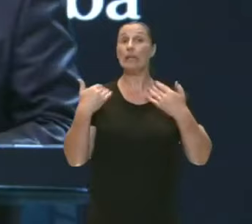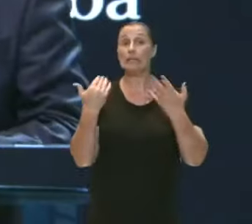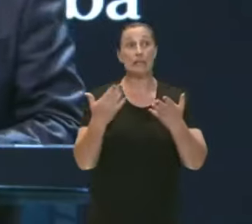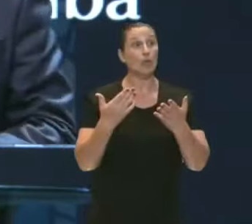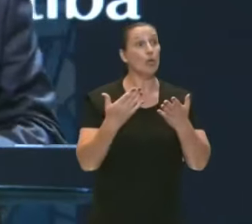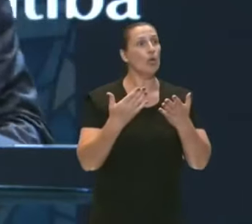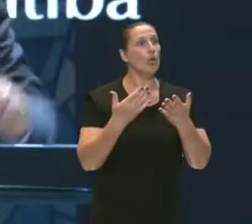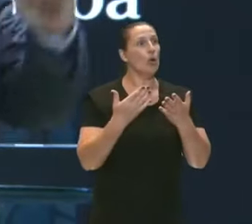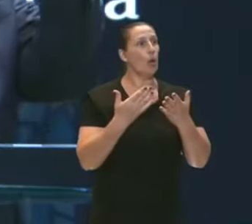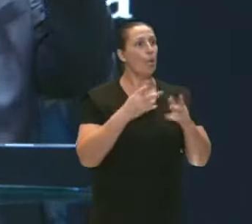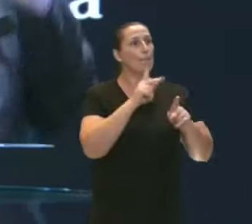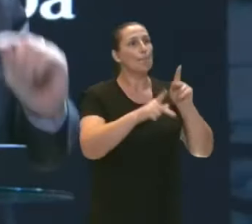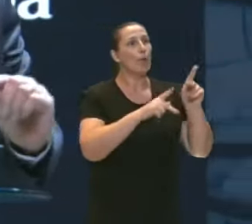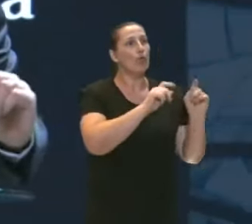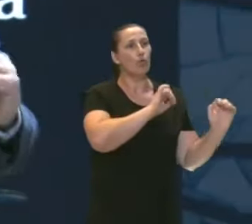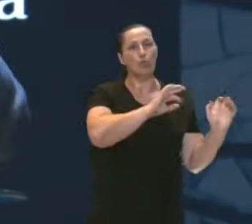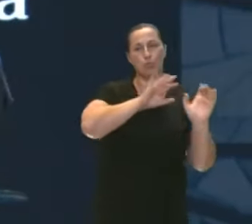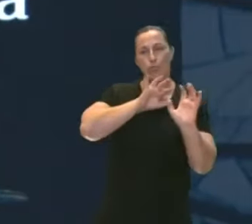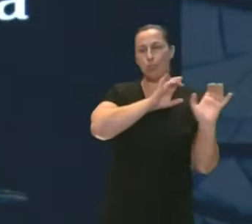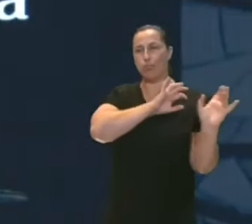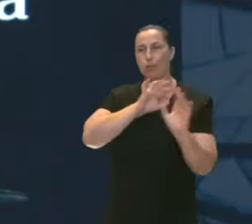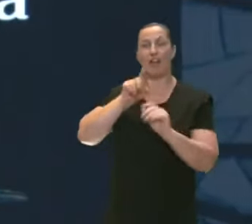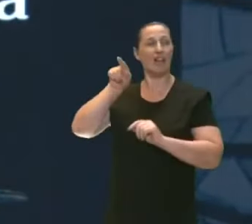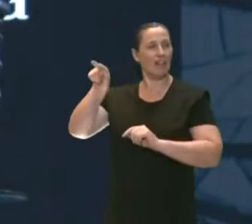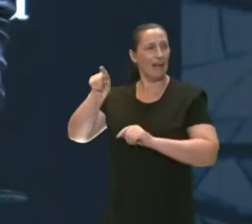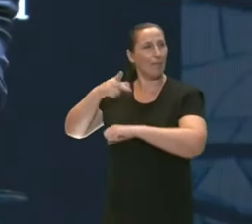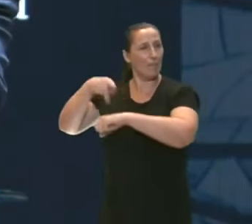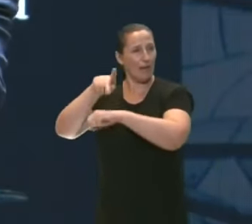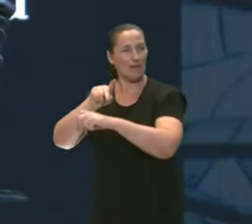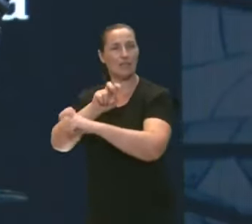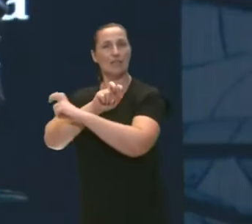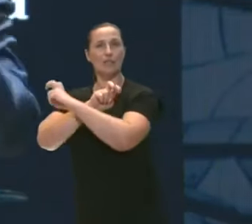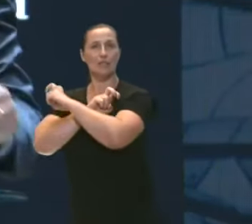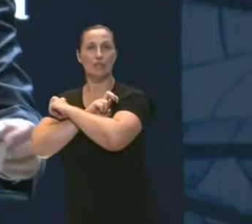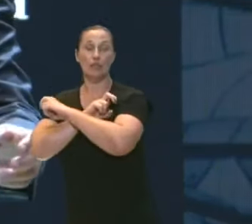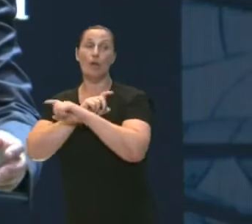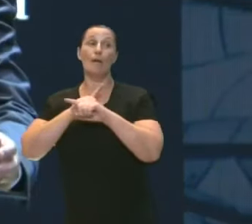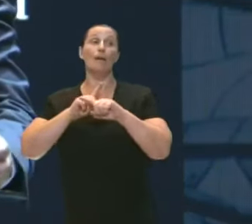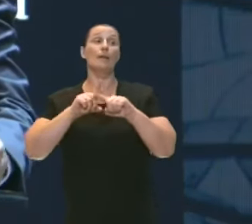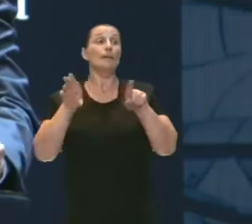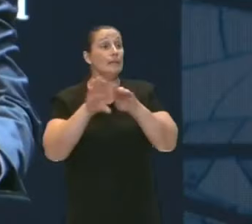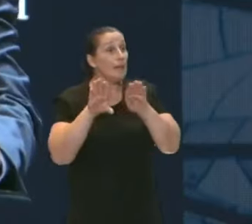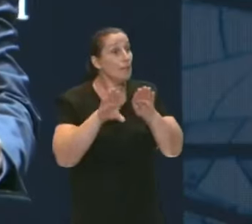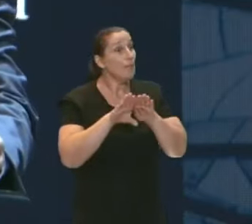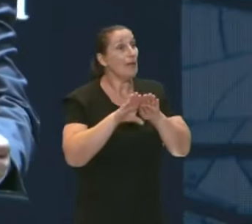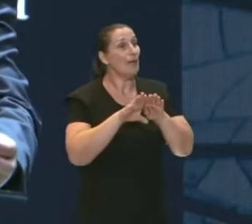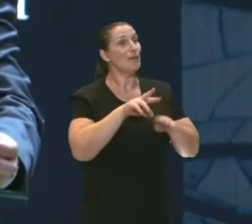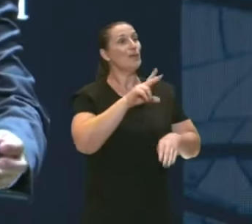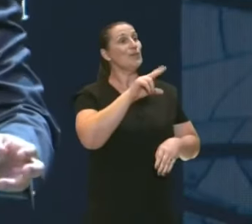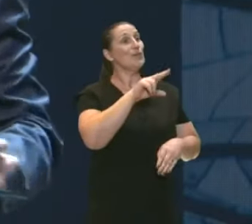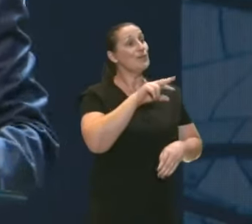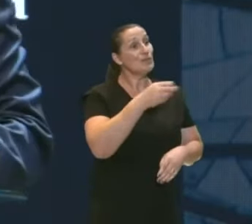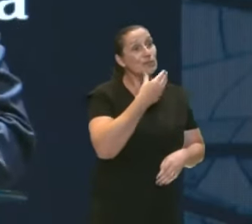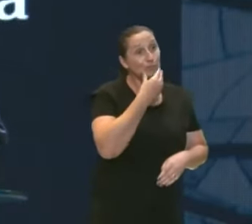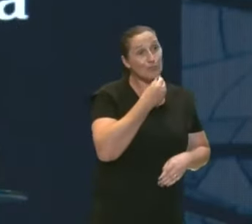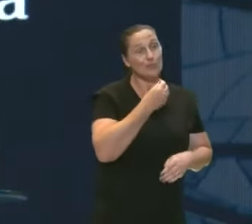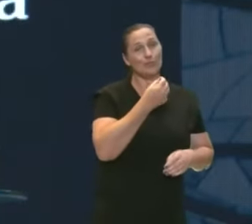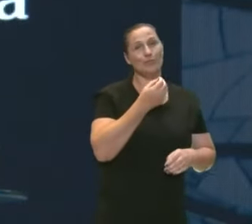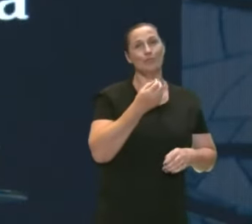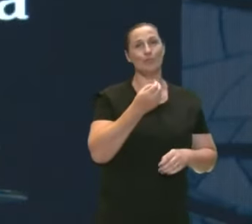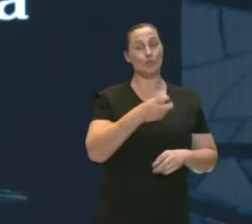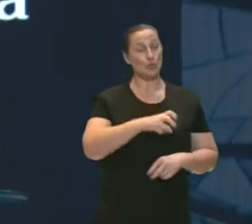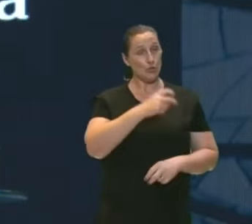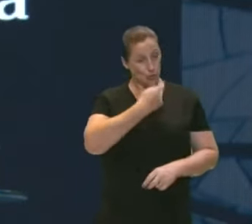o Egito comprar comida, e por isso os irmãos de José também vão ali para salvar suas vidas e suas